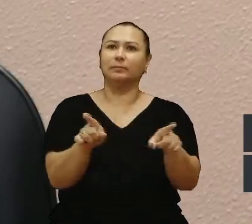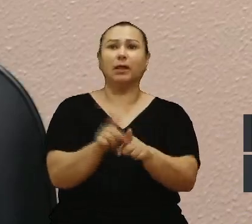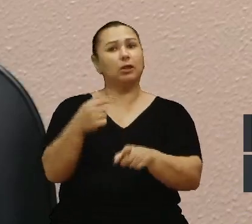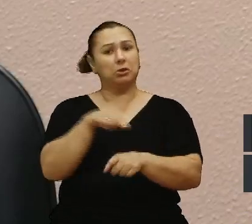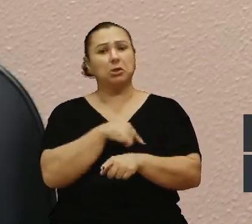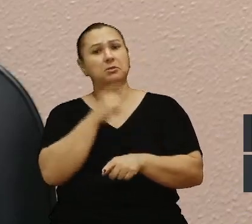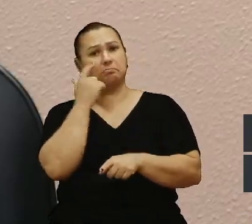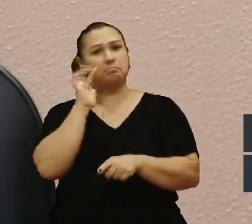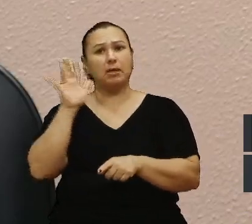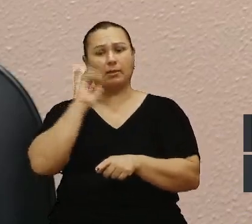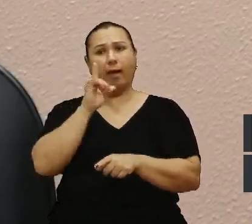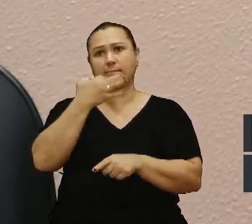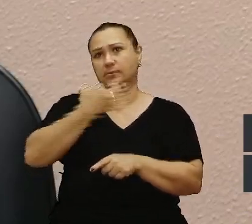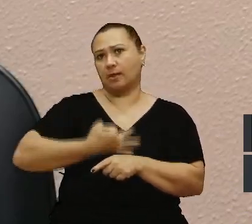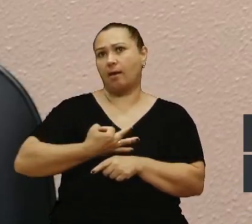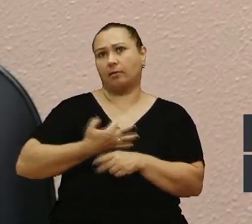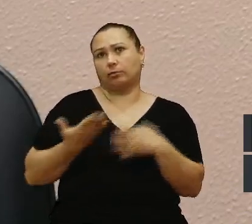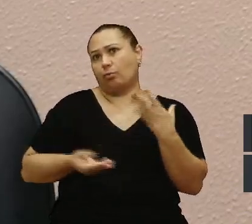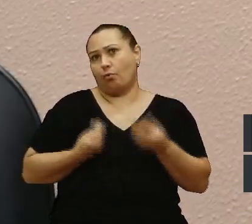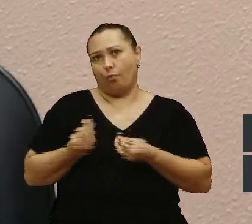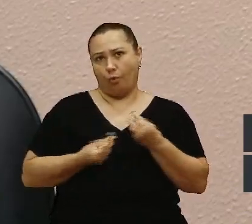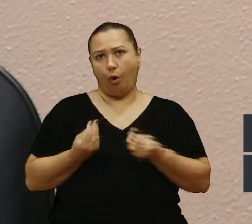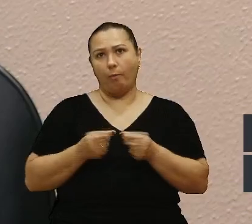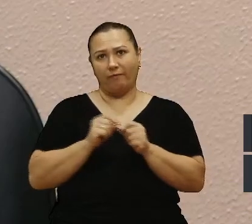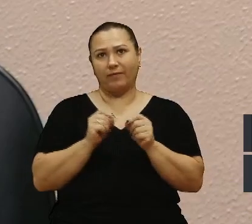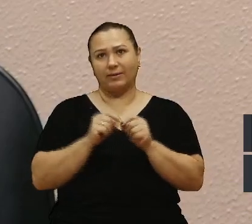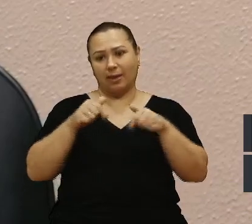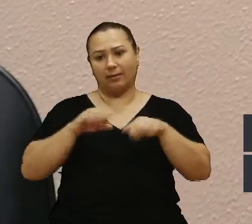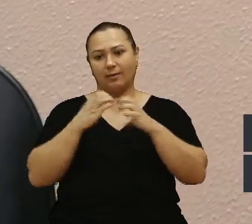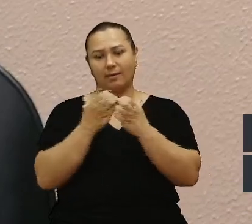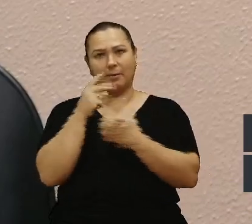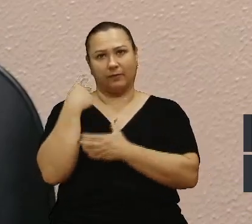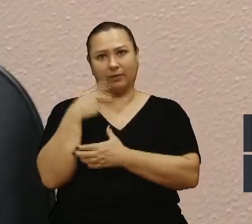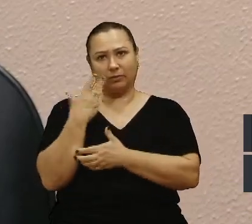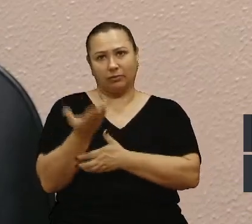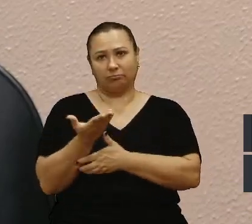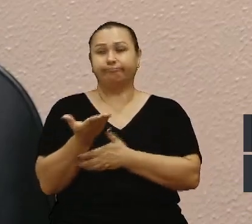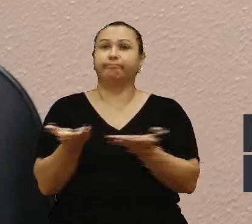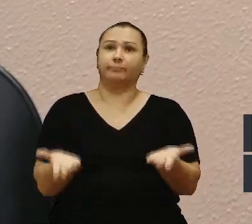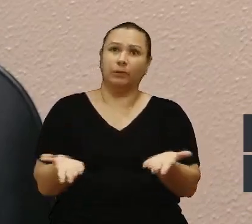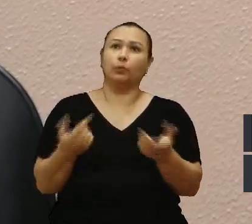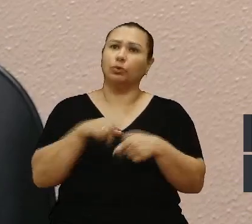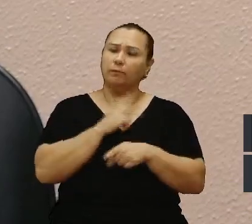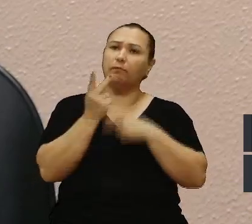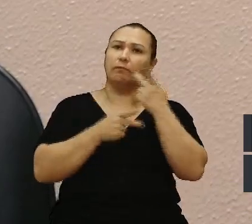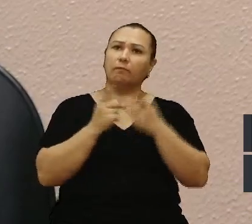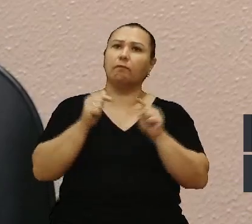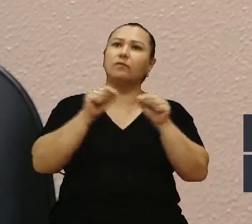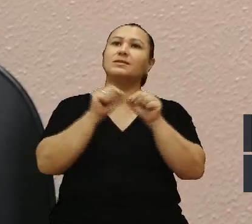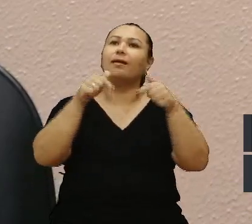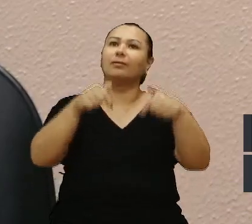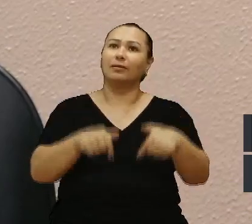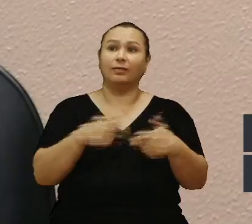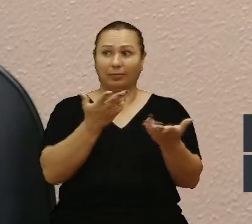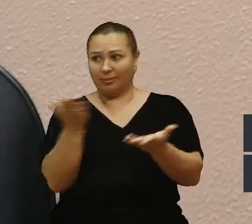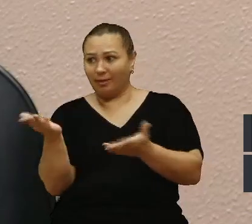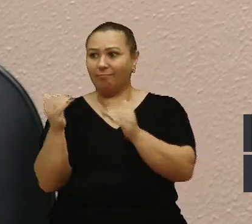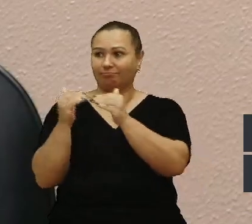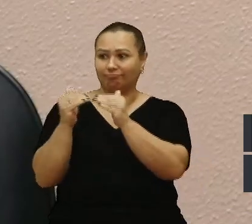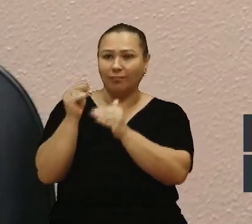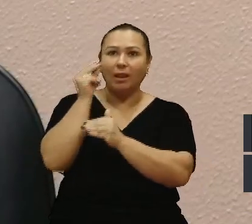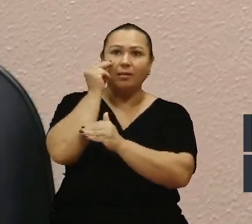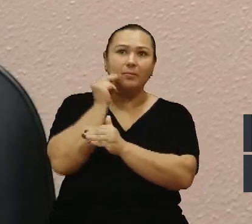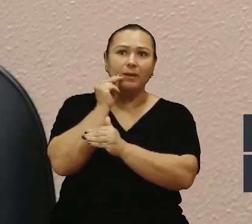é o certo e como é o certo fazer aqui em nossa casa. Portanto, como dissemos, vamos fazer aqui, vereador Libardi, né, sempre